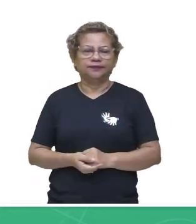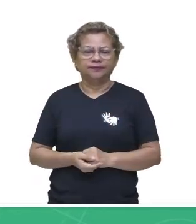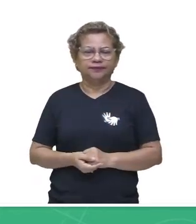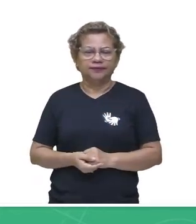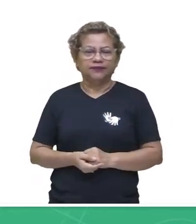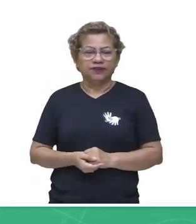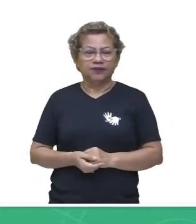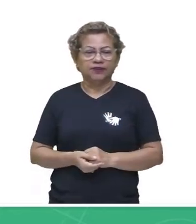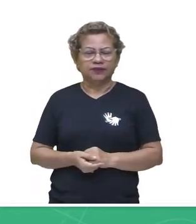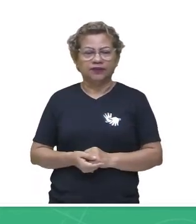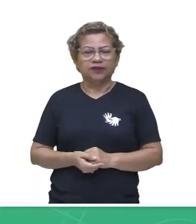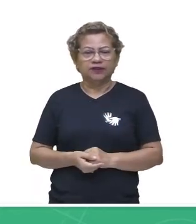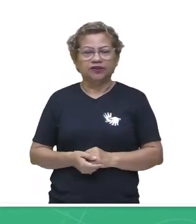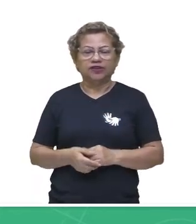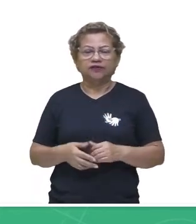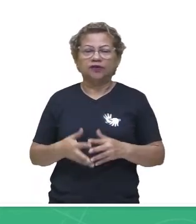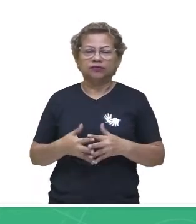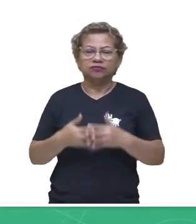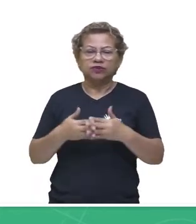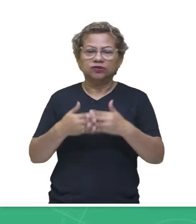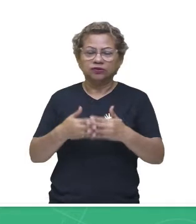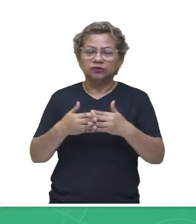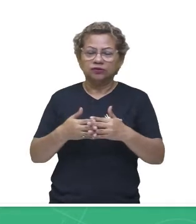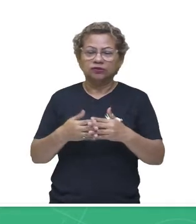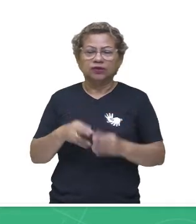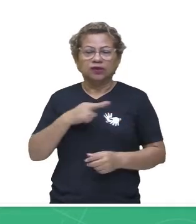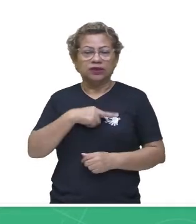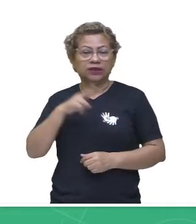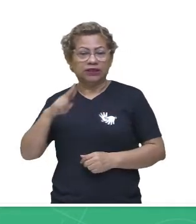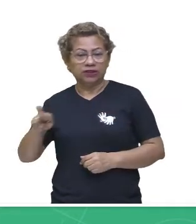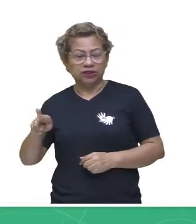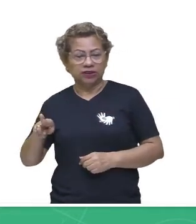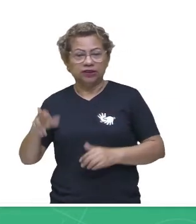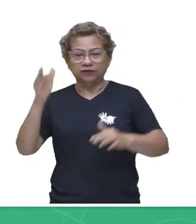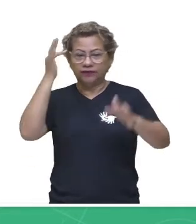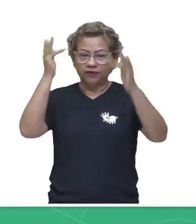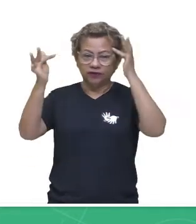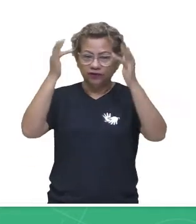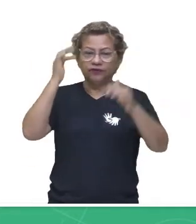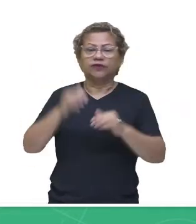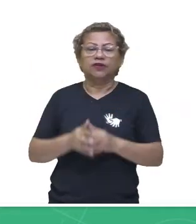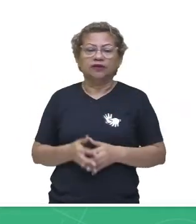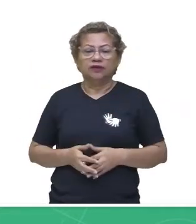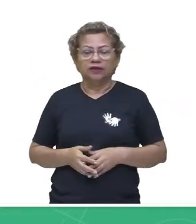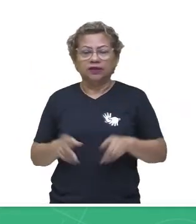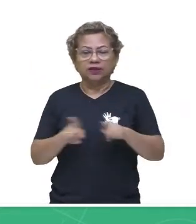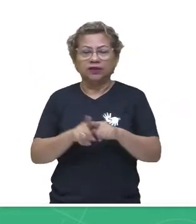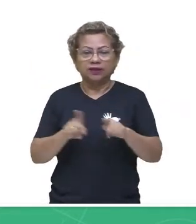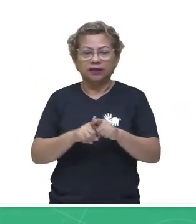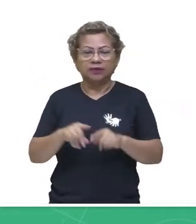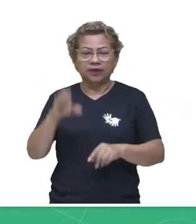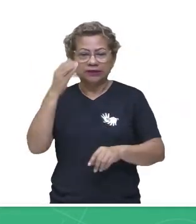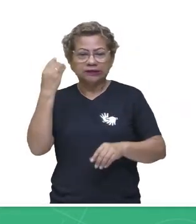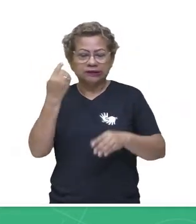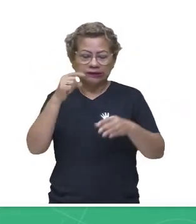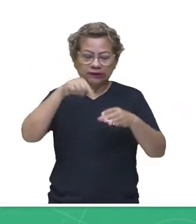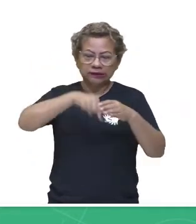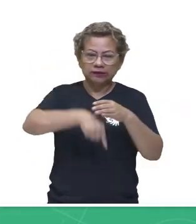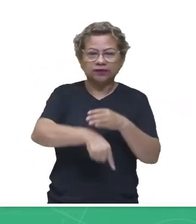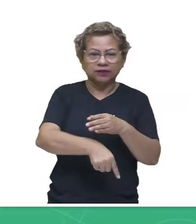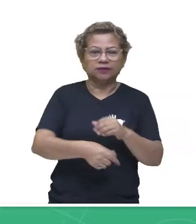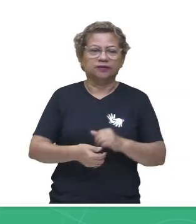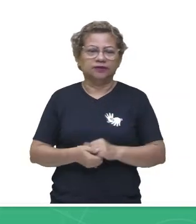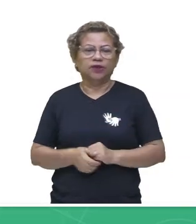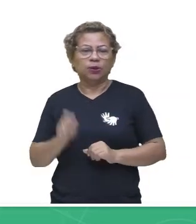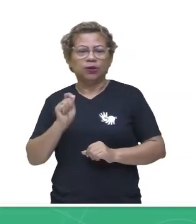com filosofia, né? A consciência cristã com a razão filosófica e científica. Aí as principais características são